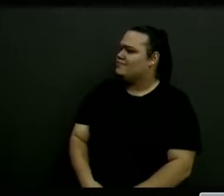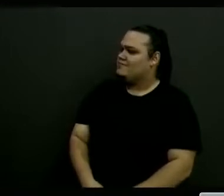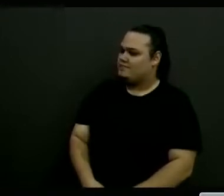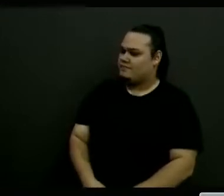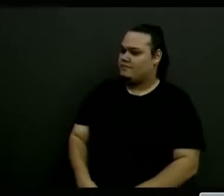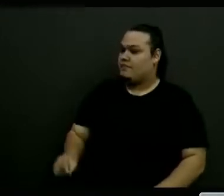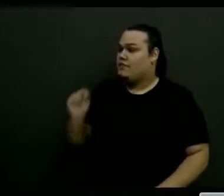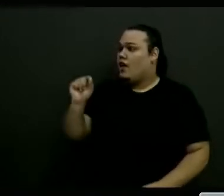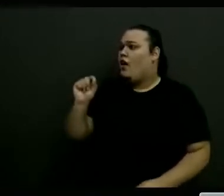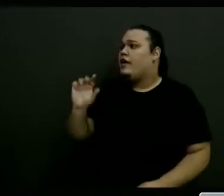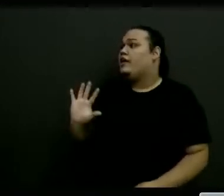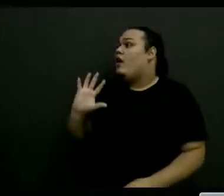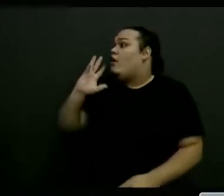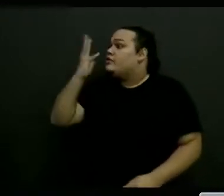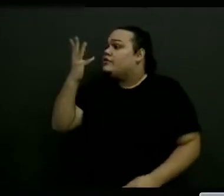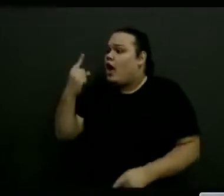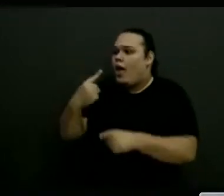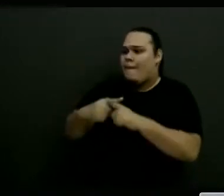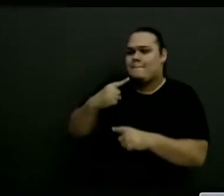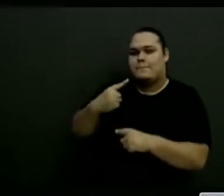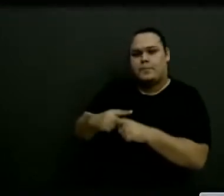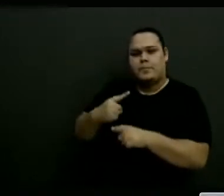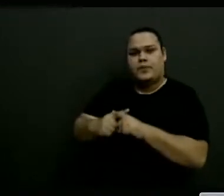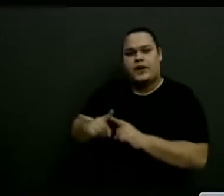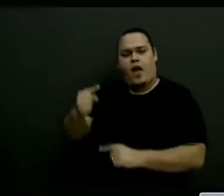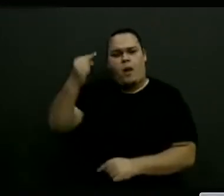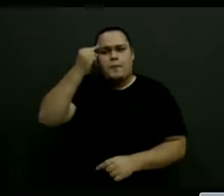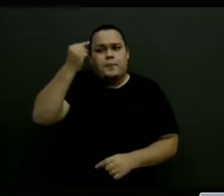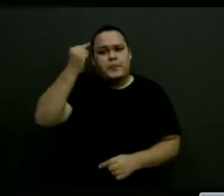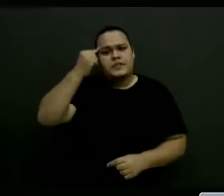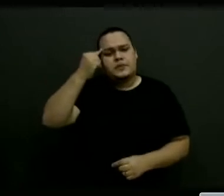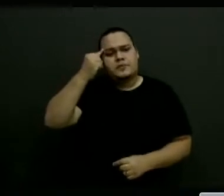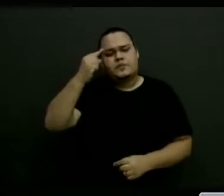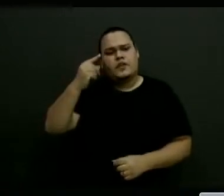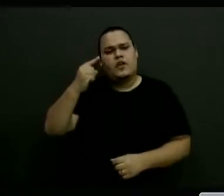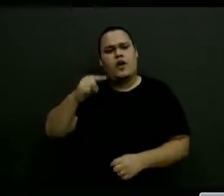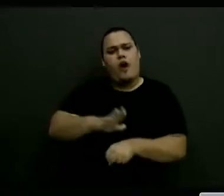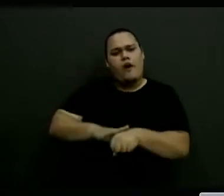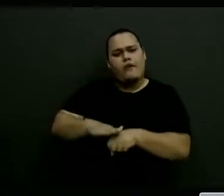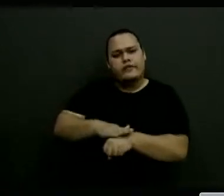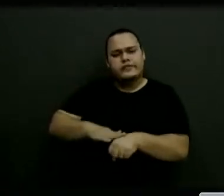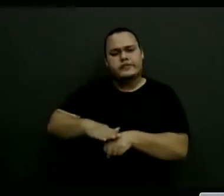Escrevi um pensamento formoso que tem que ver com isso, que diz: